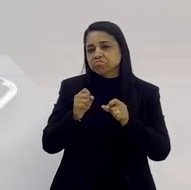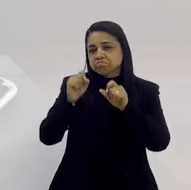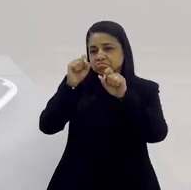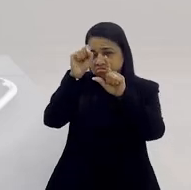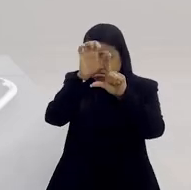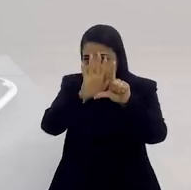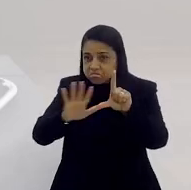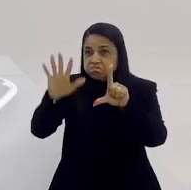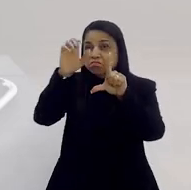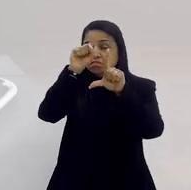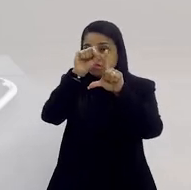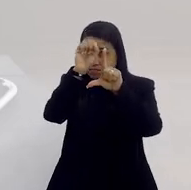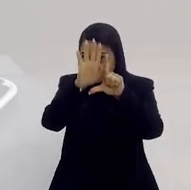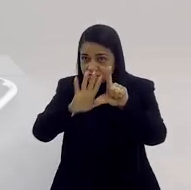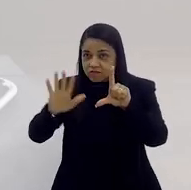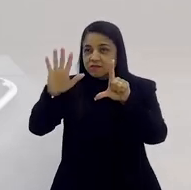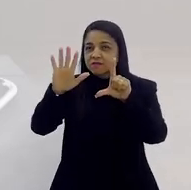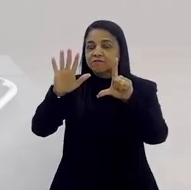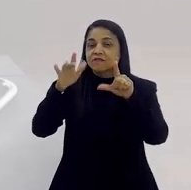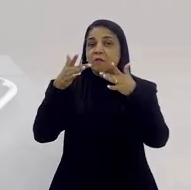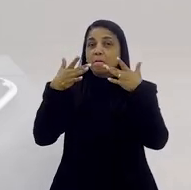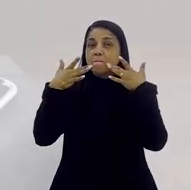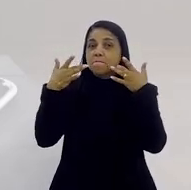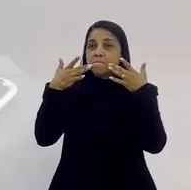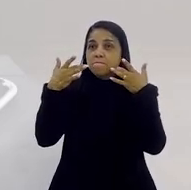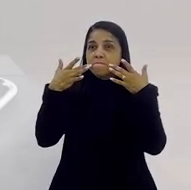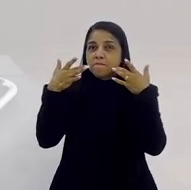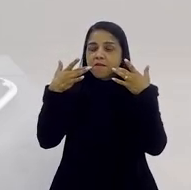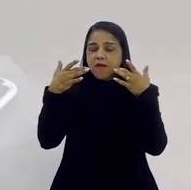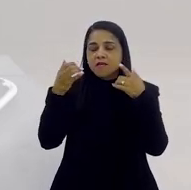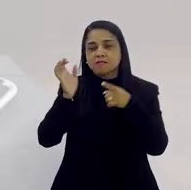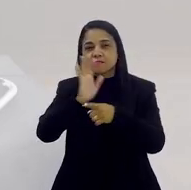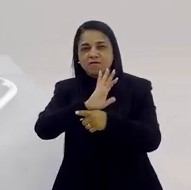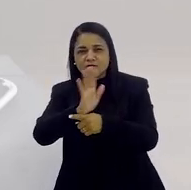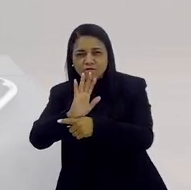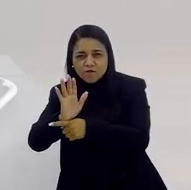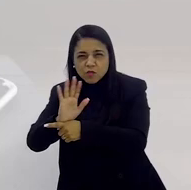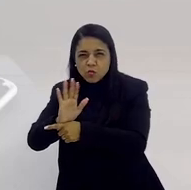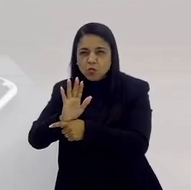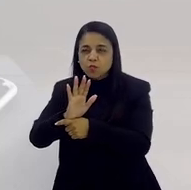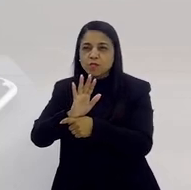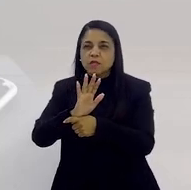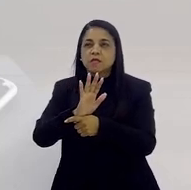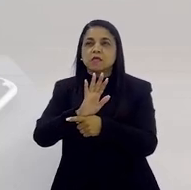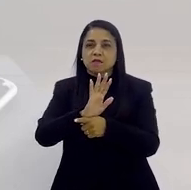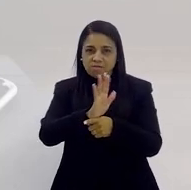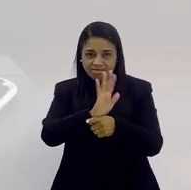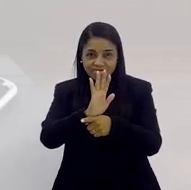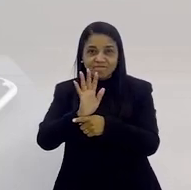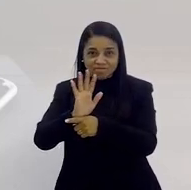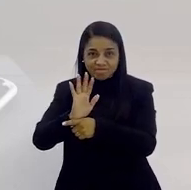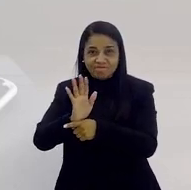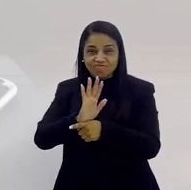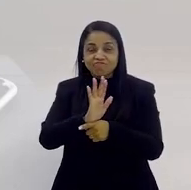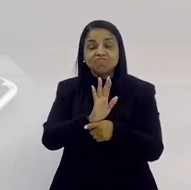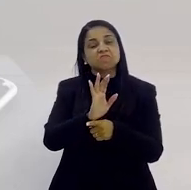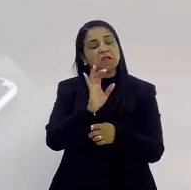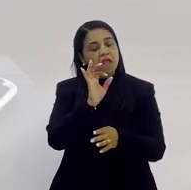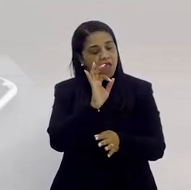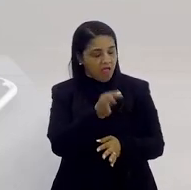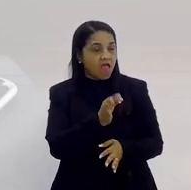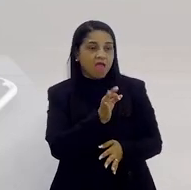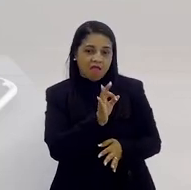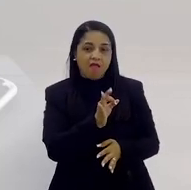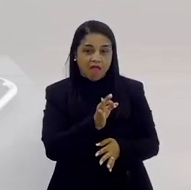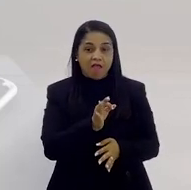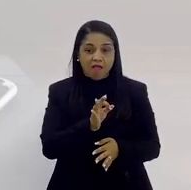do que vocês levaram uma peça eles levaram um filme é agora é